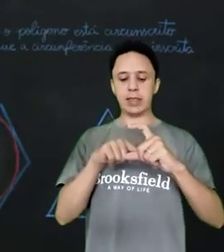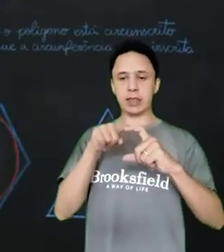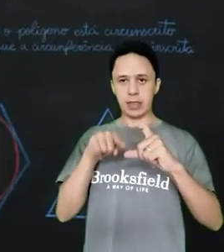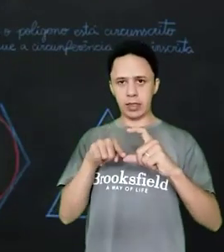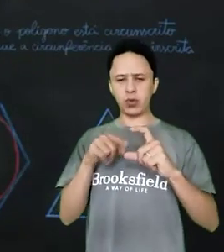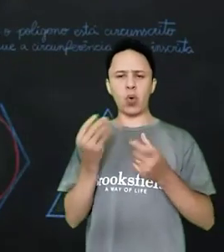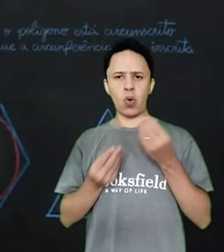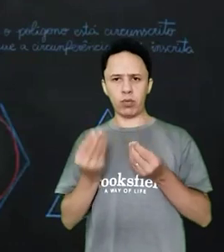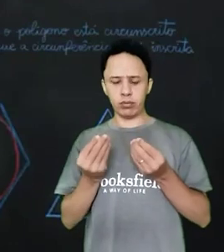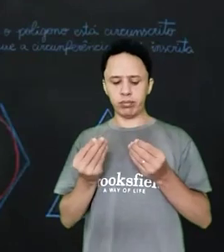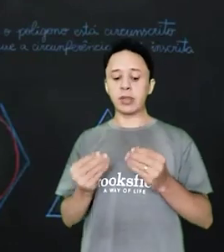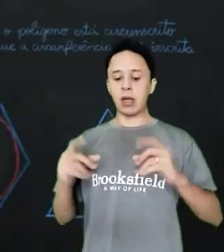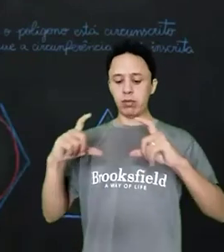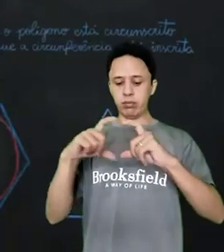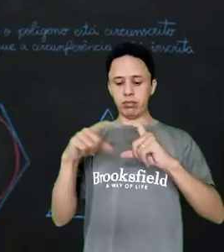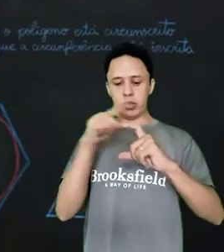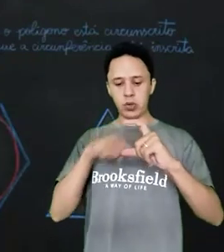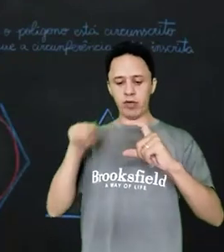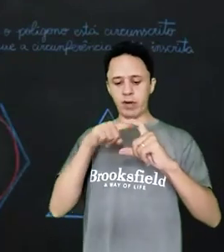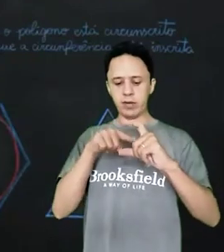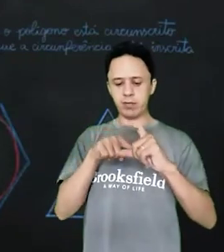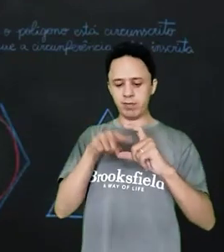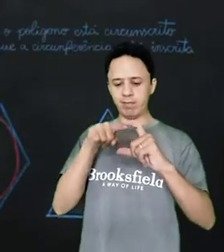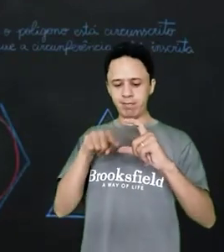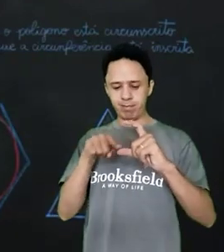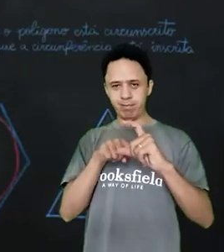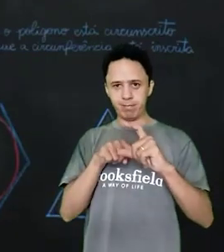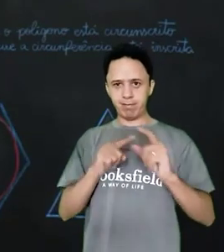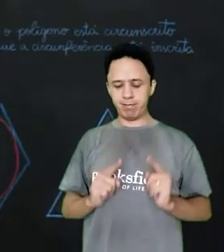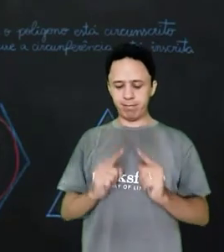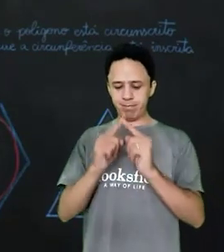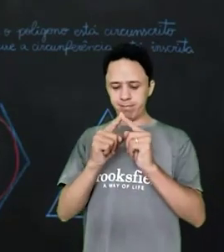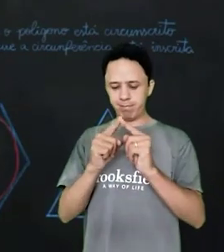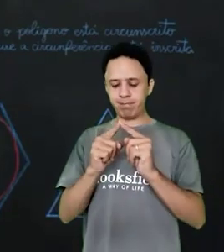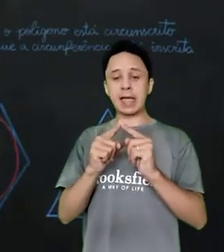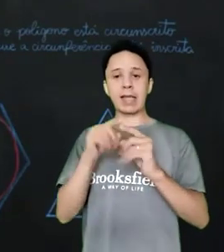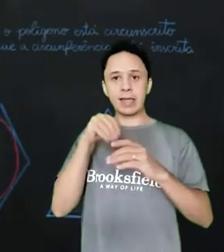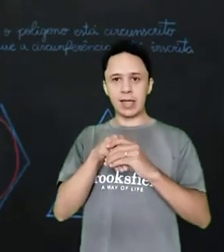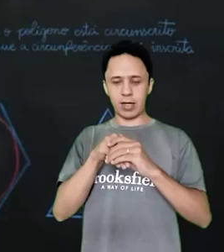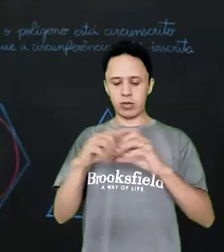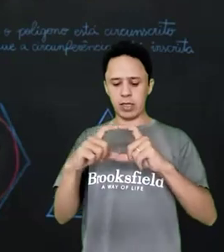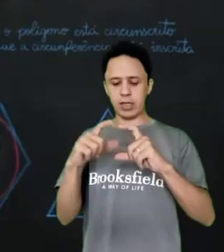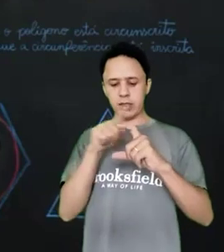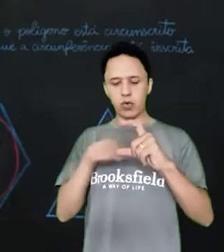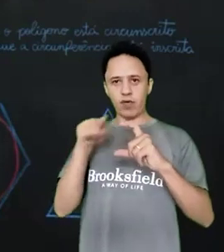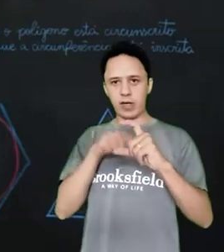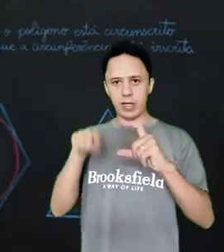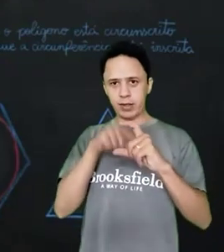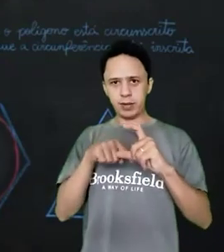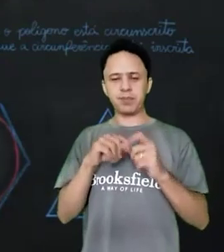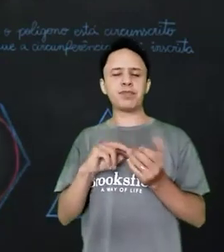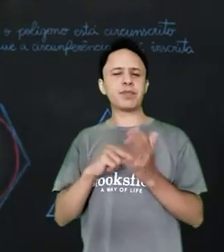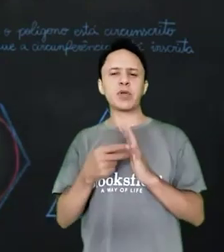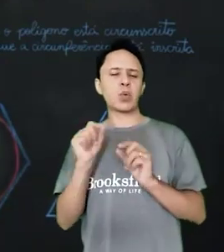polígono está inscrito numa circunferência quando todos os seus vértices pertencem à circunferência. O que isso quer dizer?